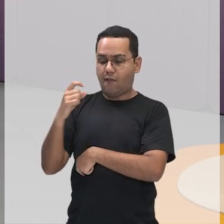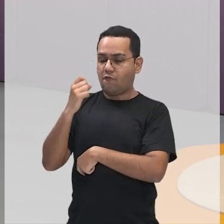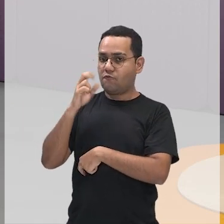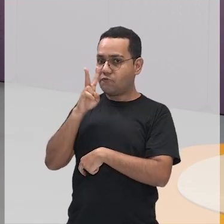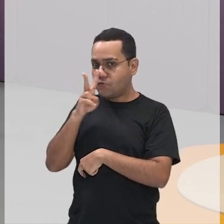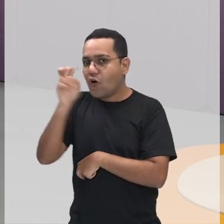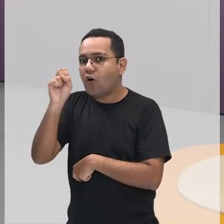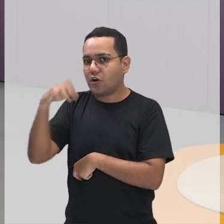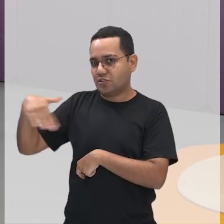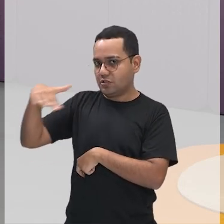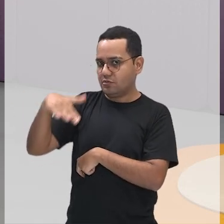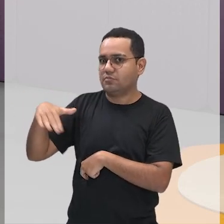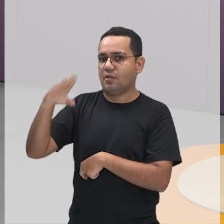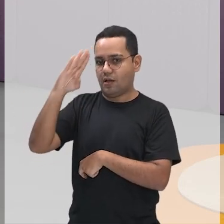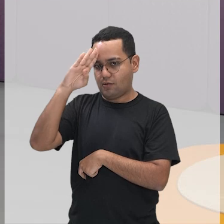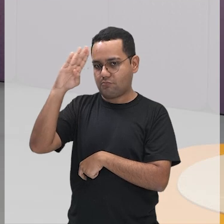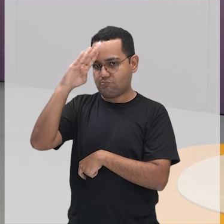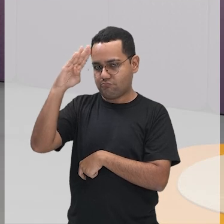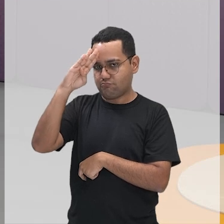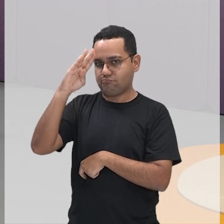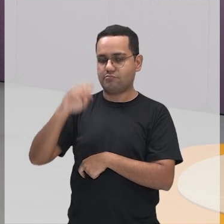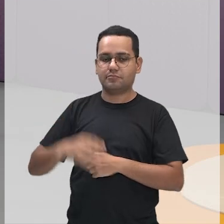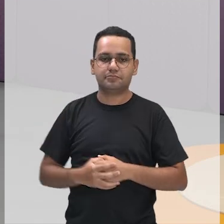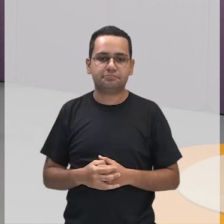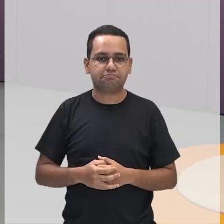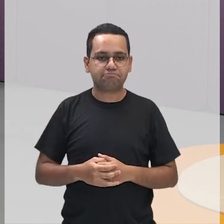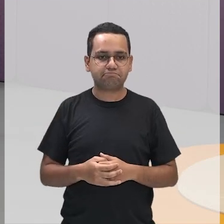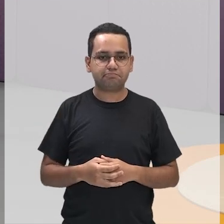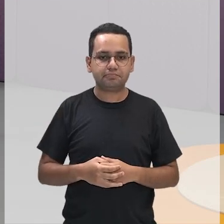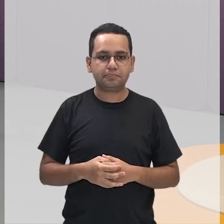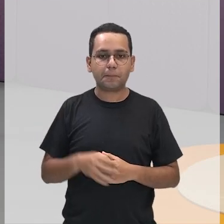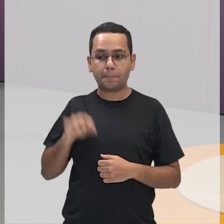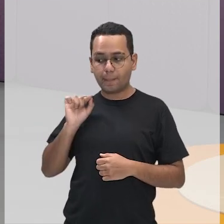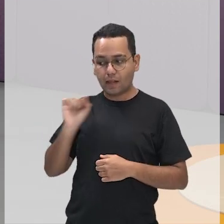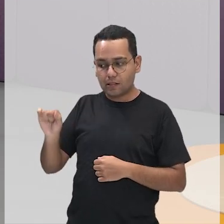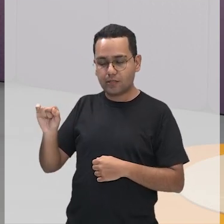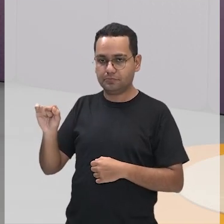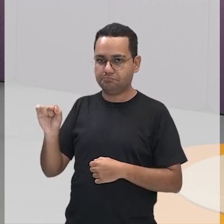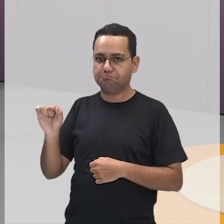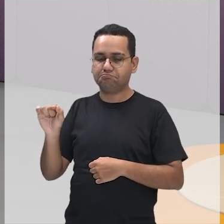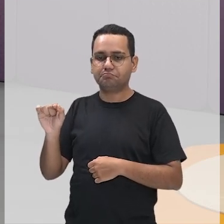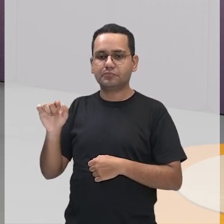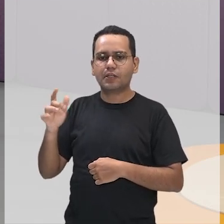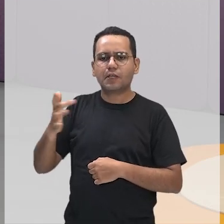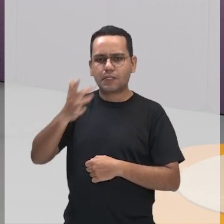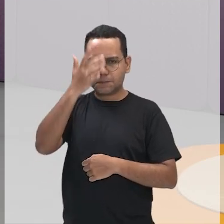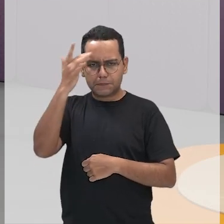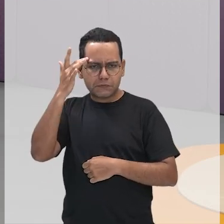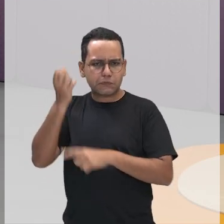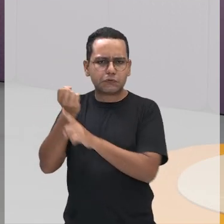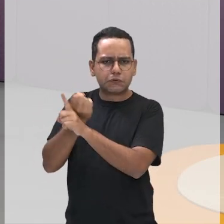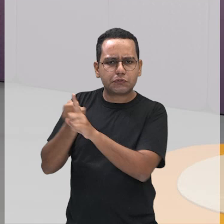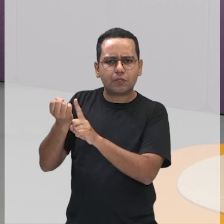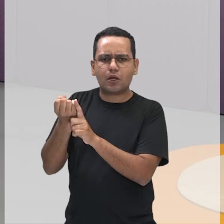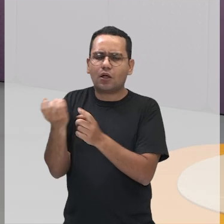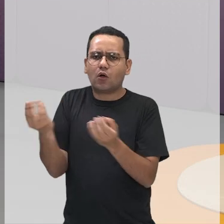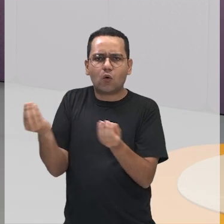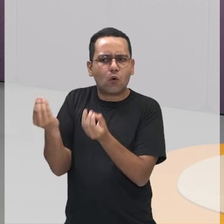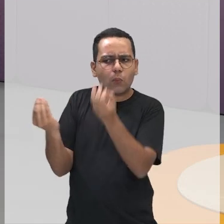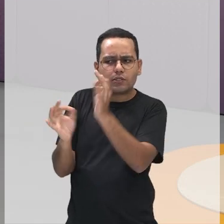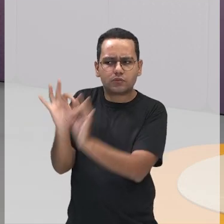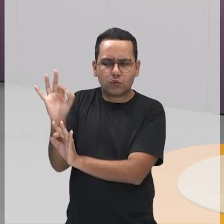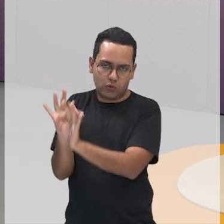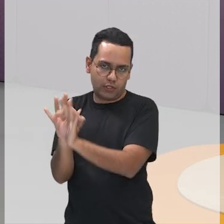Grécia. Olha só, acompanha ali a sociedade, então, espartana. Vamos ver como que estava, então, essa divisão social, né?